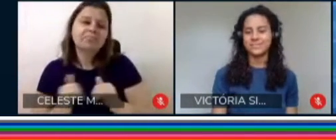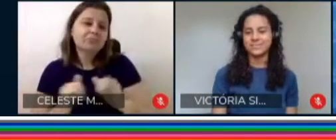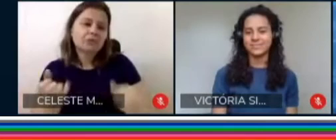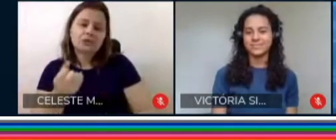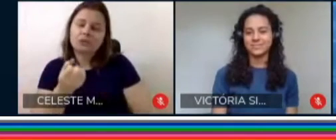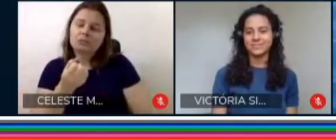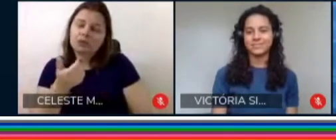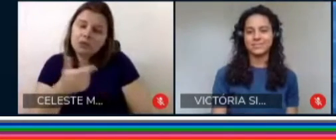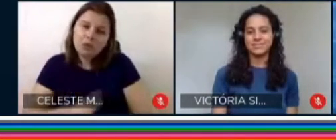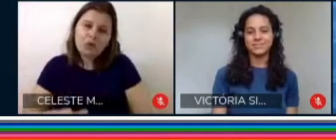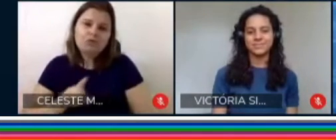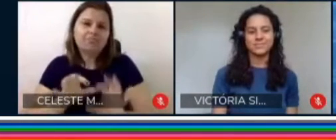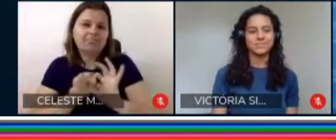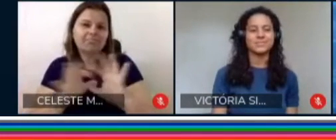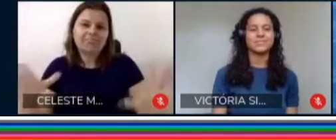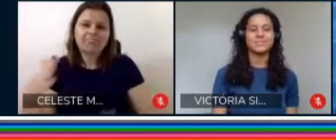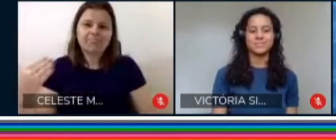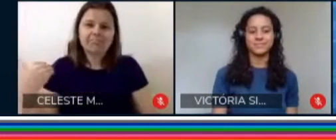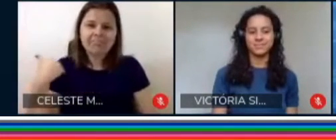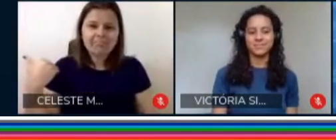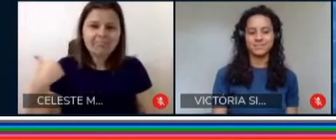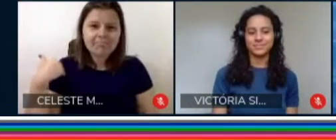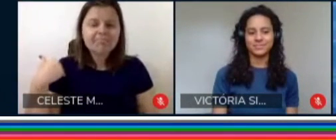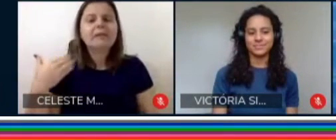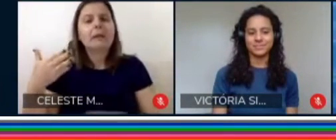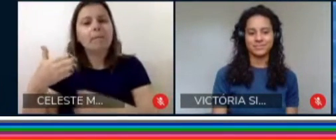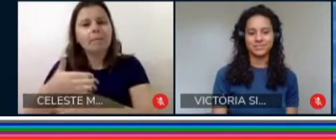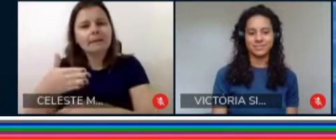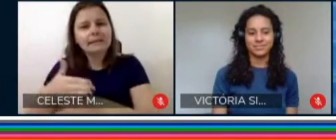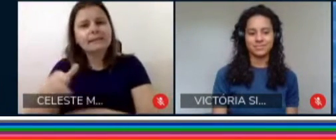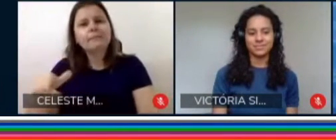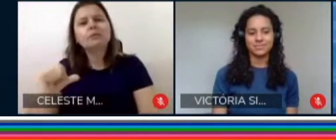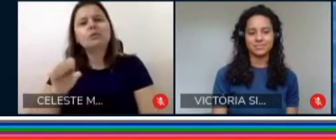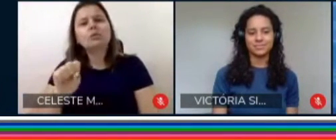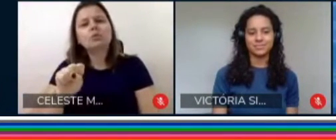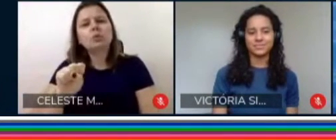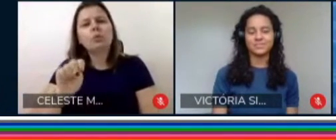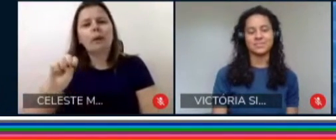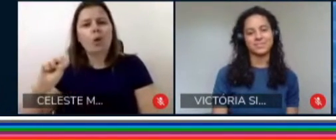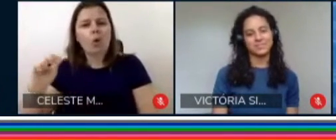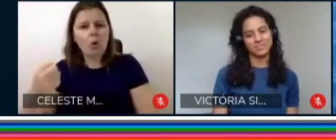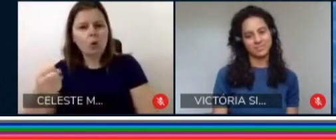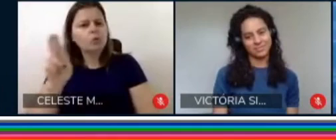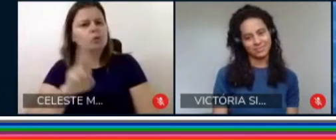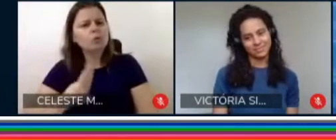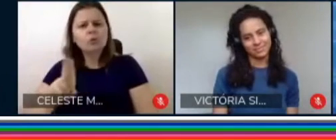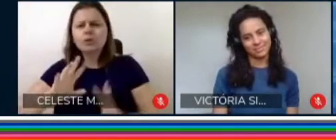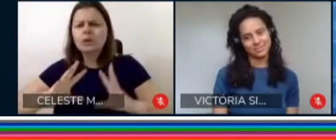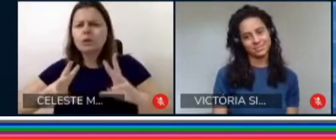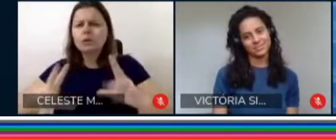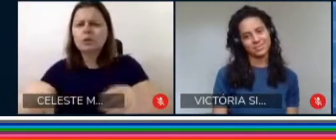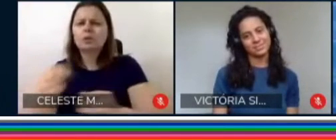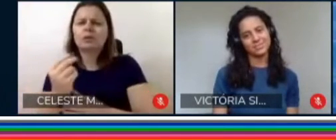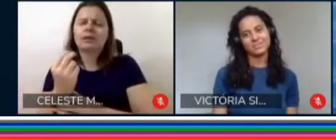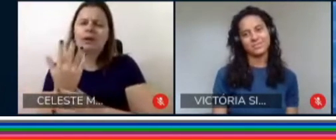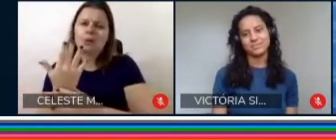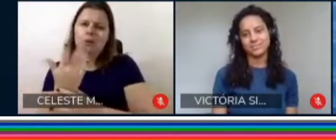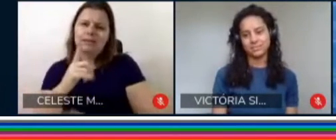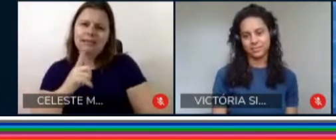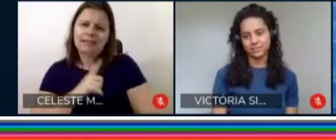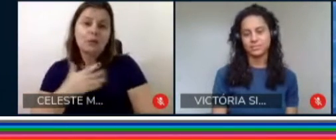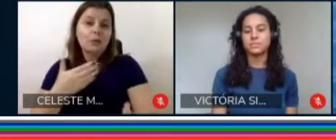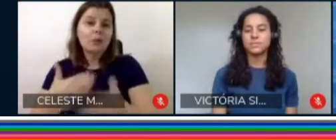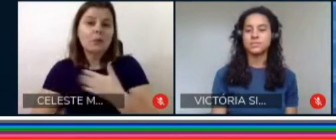disposição. Participem do Super 8, né? E usem os recursos da universidade, né? Que eles são para todos nós. Tá bem? Quaisquer dúvidas, eu estou